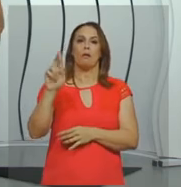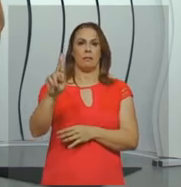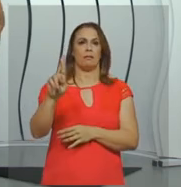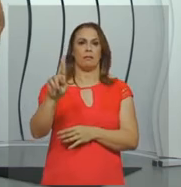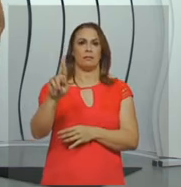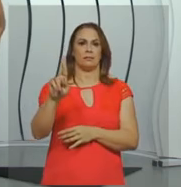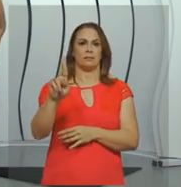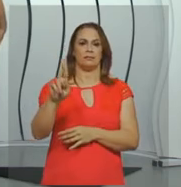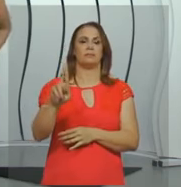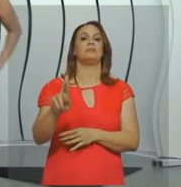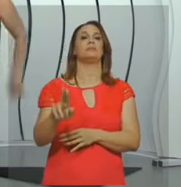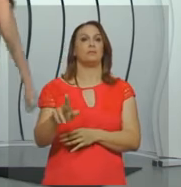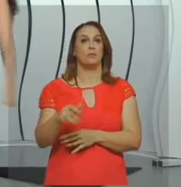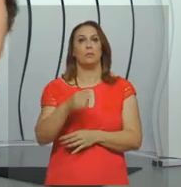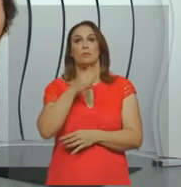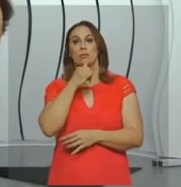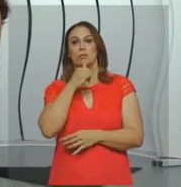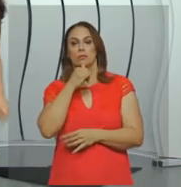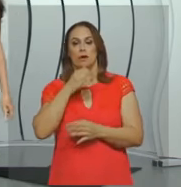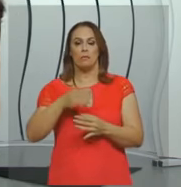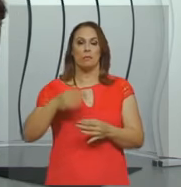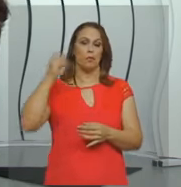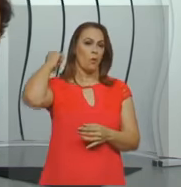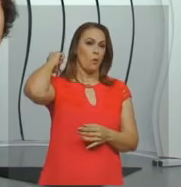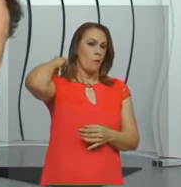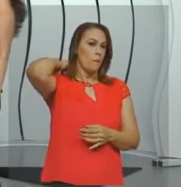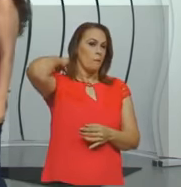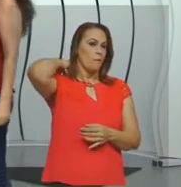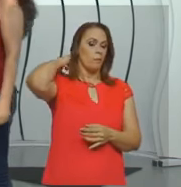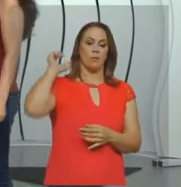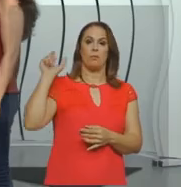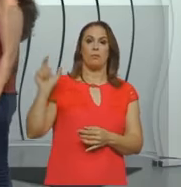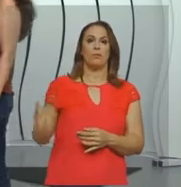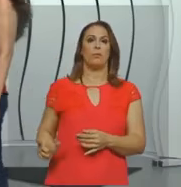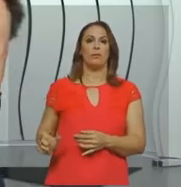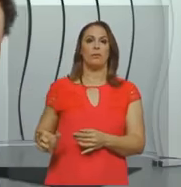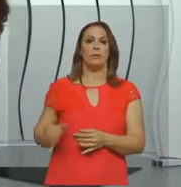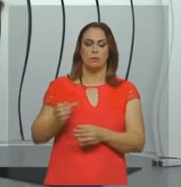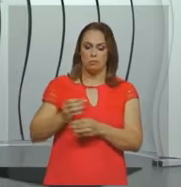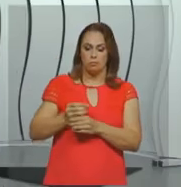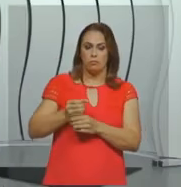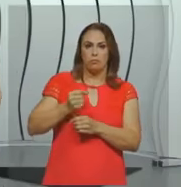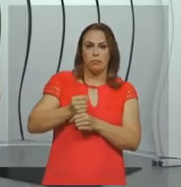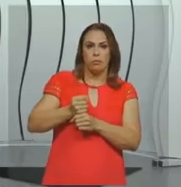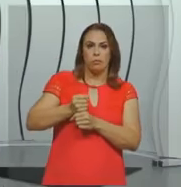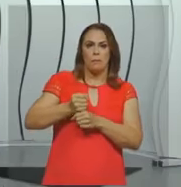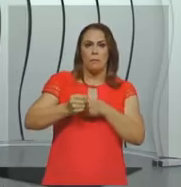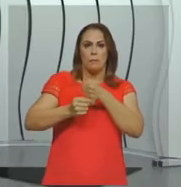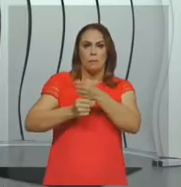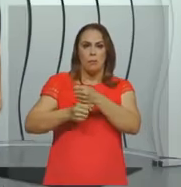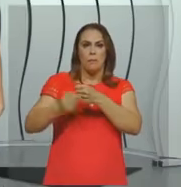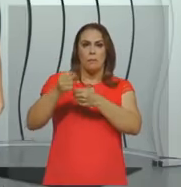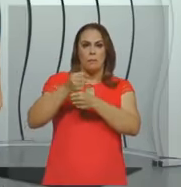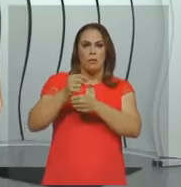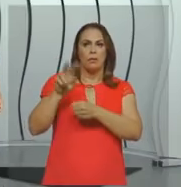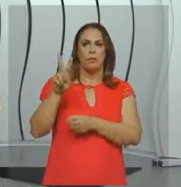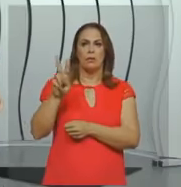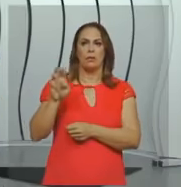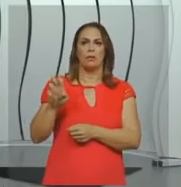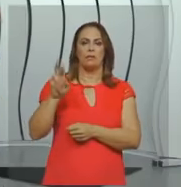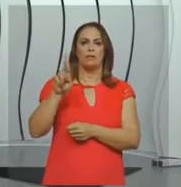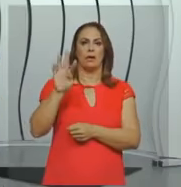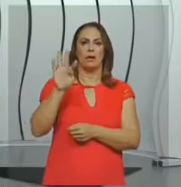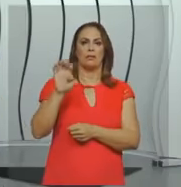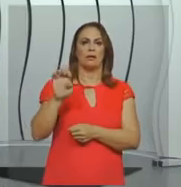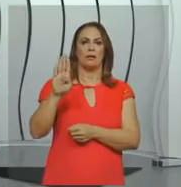nossas vértebras, tá? Aqui, mostrando alguns exemplos de ossos. Gente, precisa saber de cor esse nome de osso,